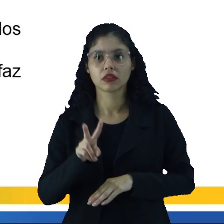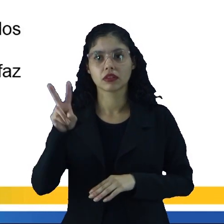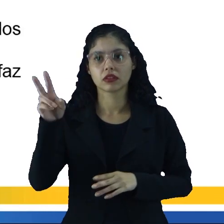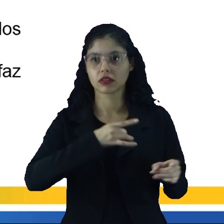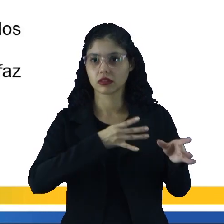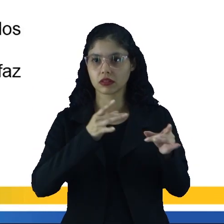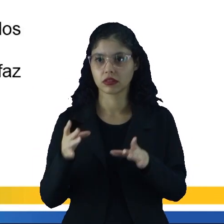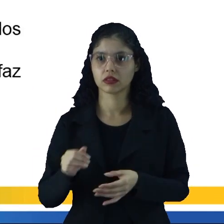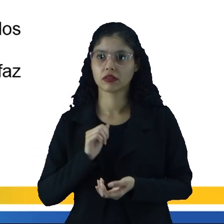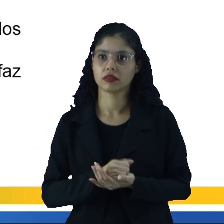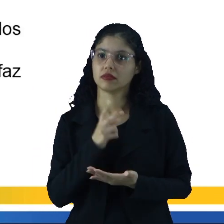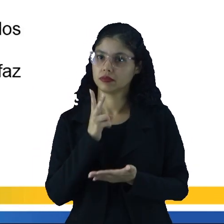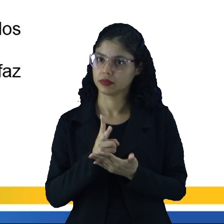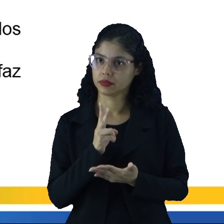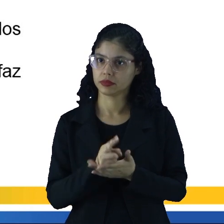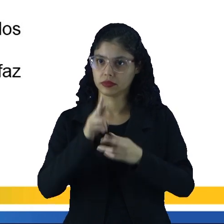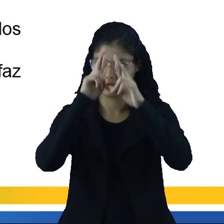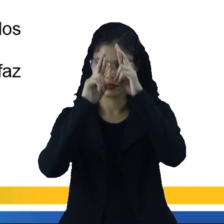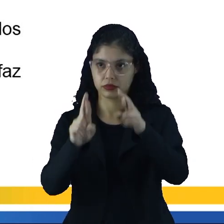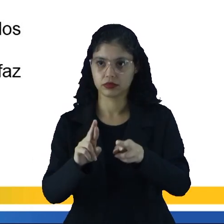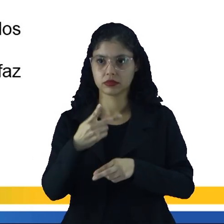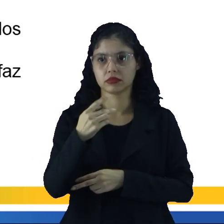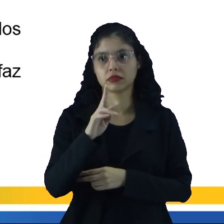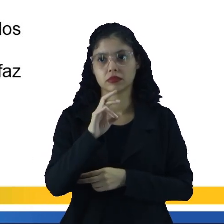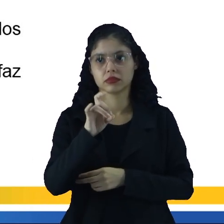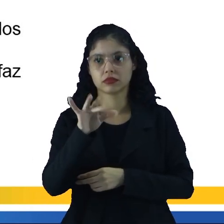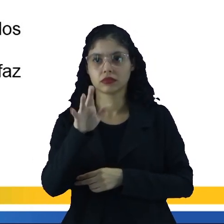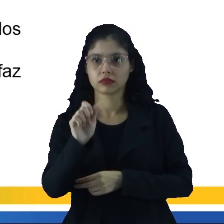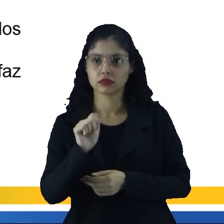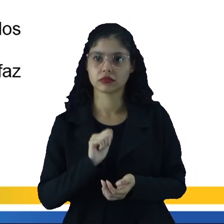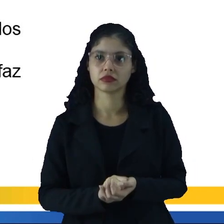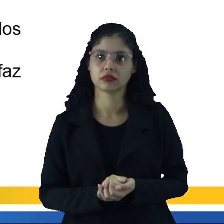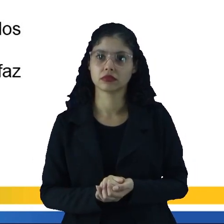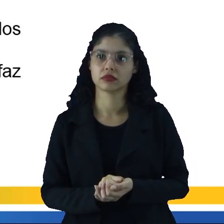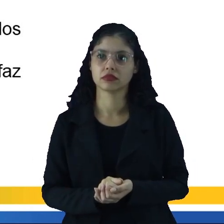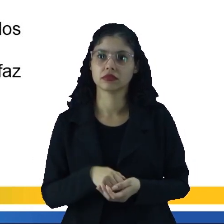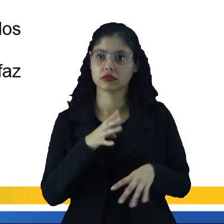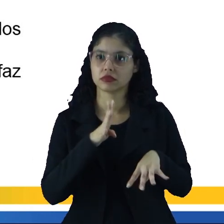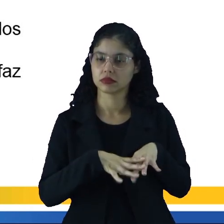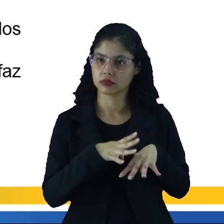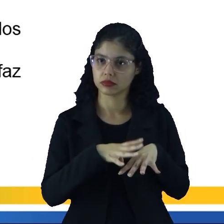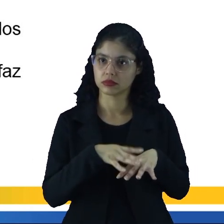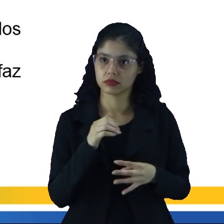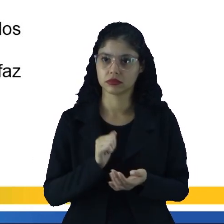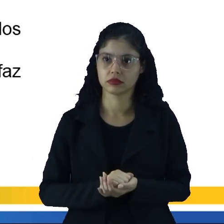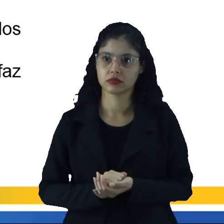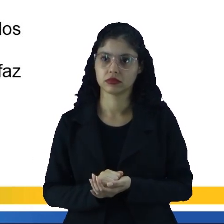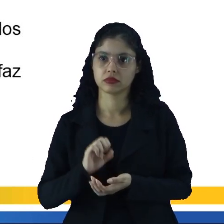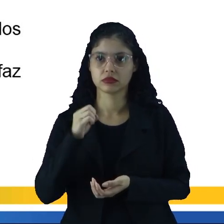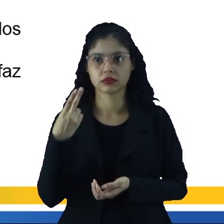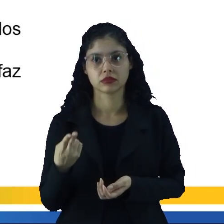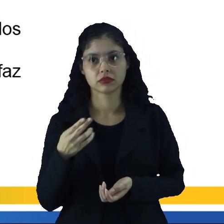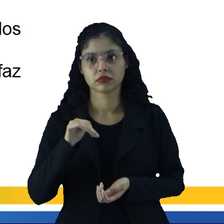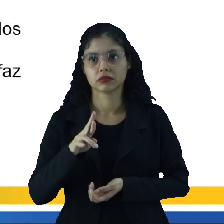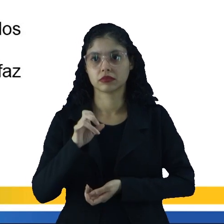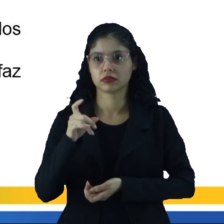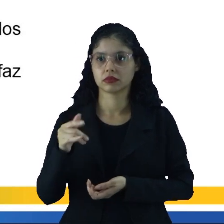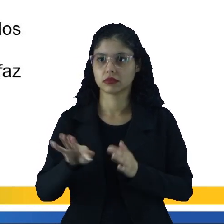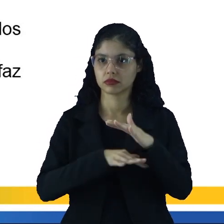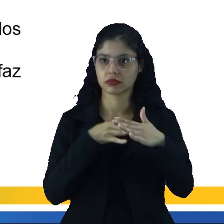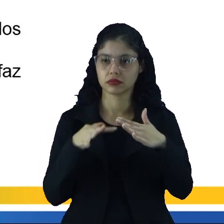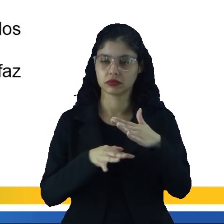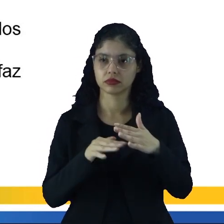O valor das mercadorias nem sempre respeita a proporcionalidade dos matemáticos ou